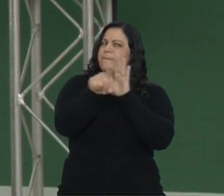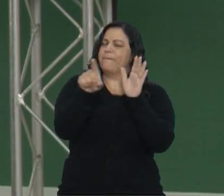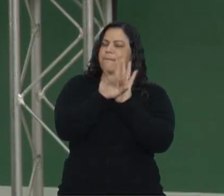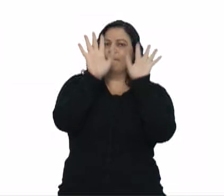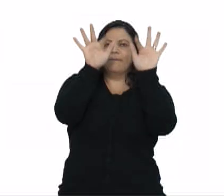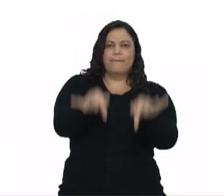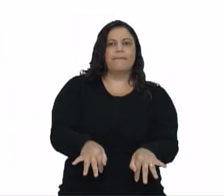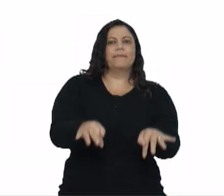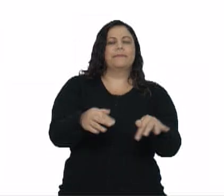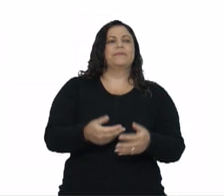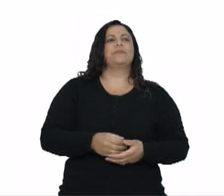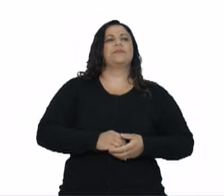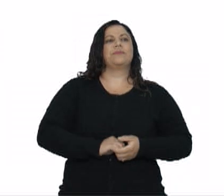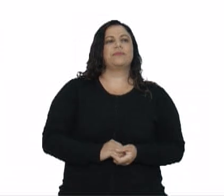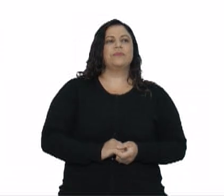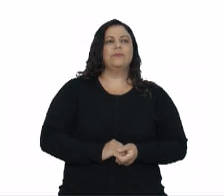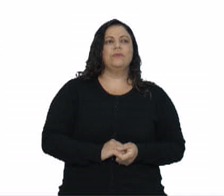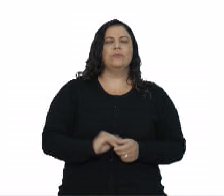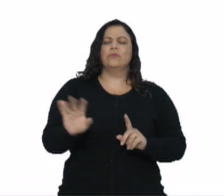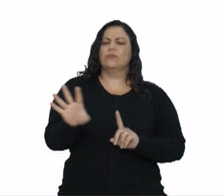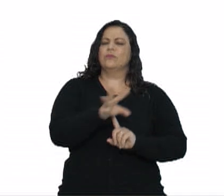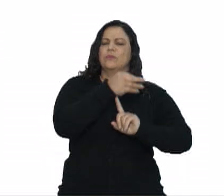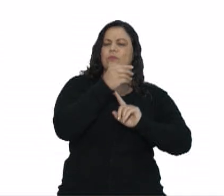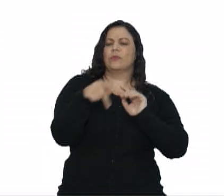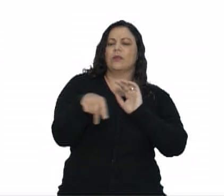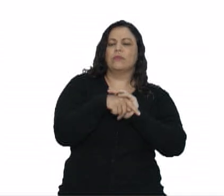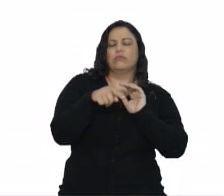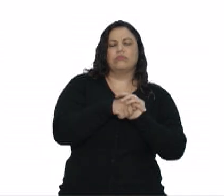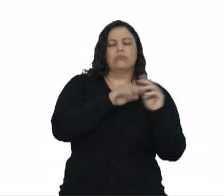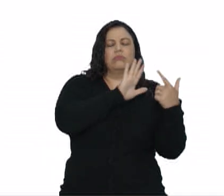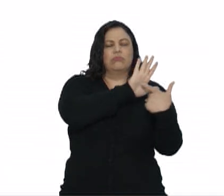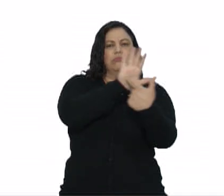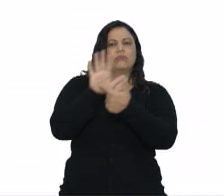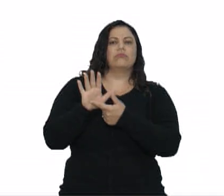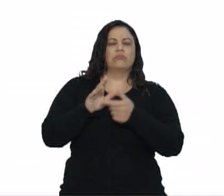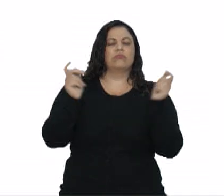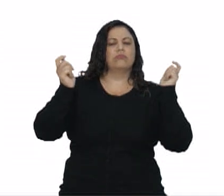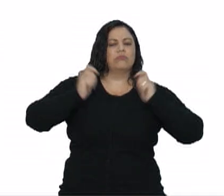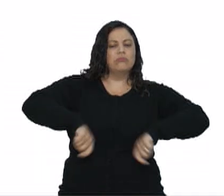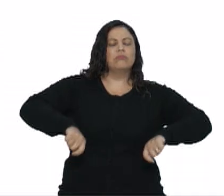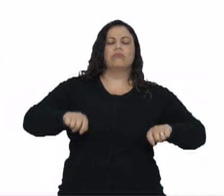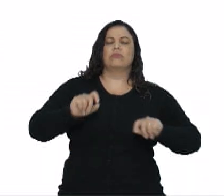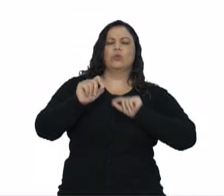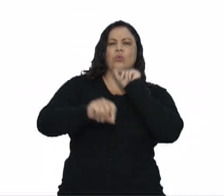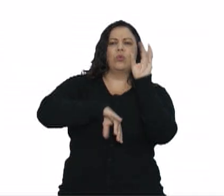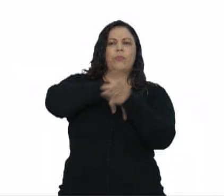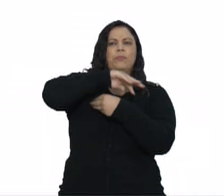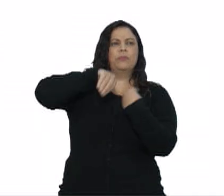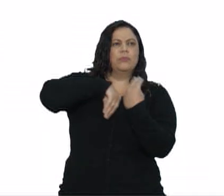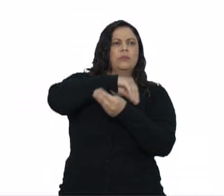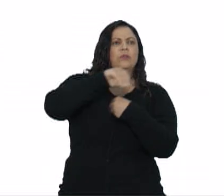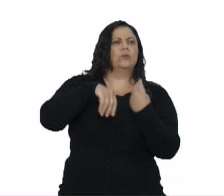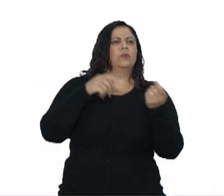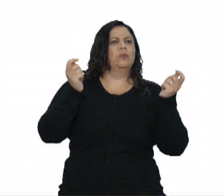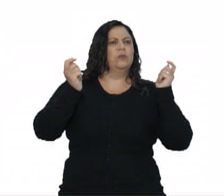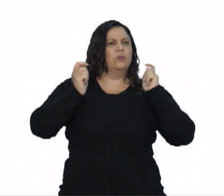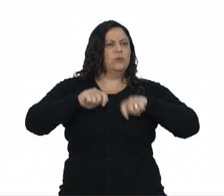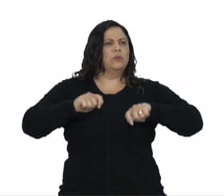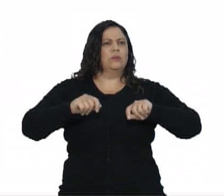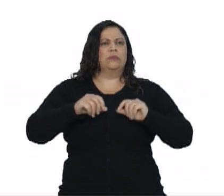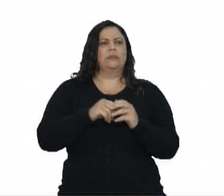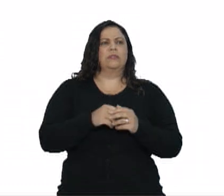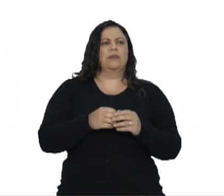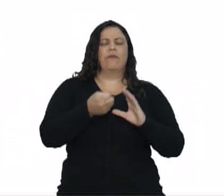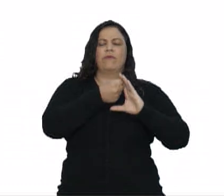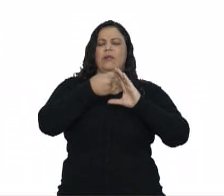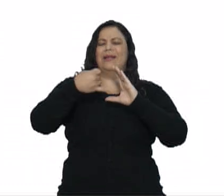hoje, o artista retratava a maioria dos seus personagens como mestiço, porém fazia uma perspectiva centrífuga, característica